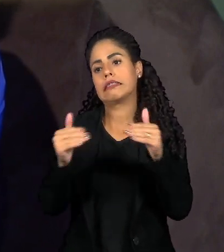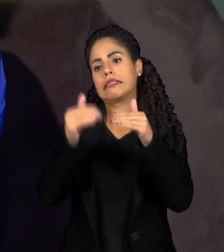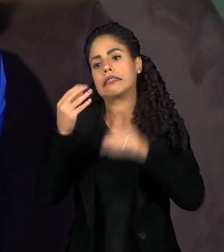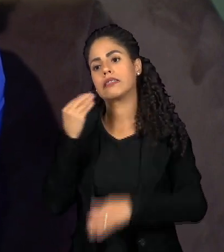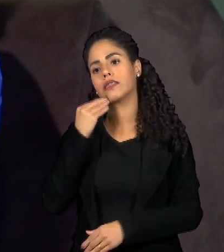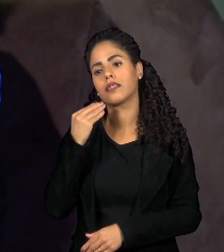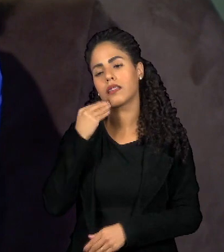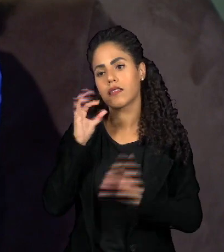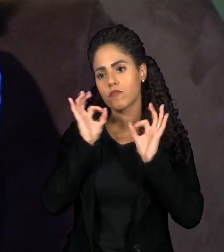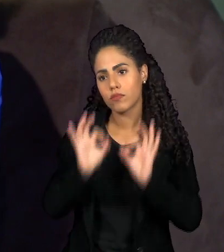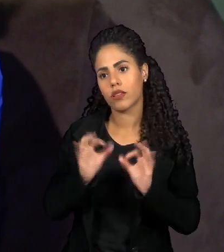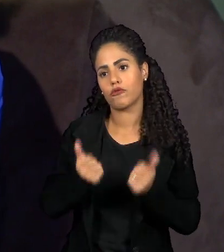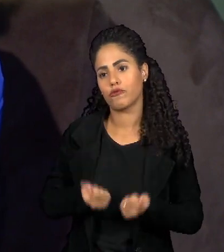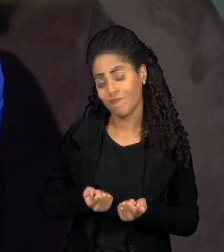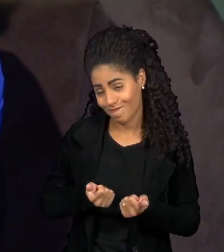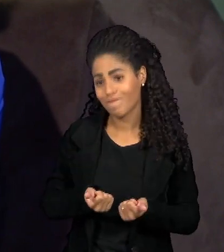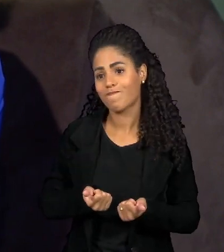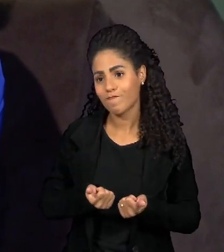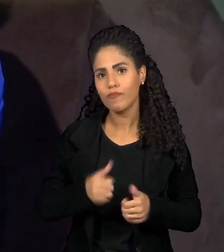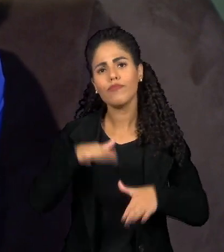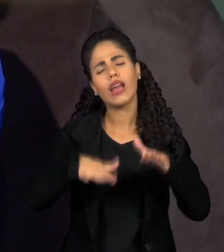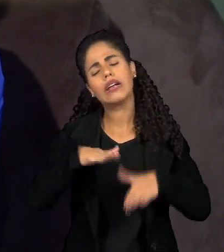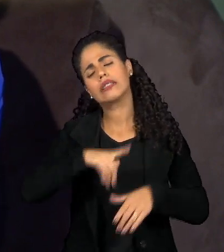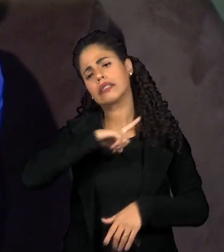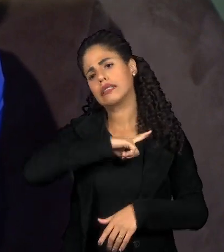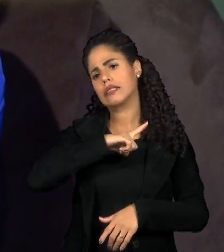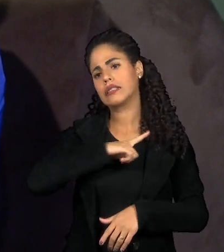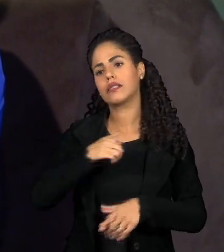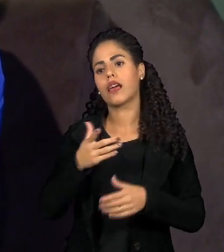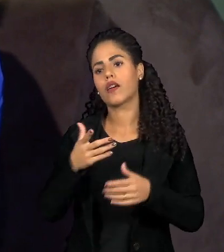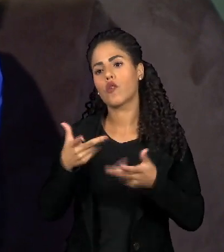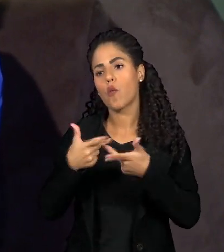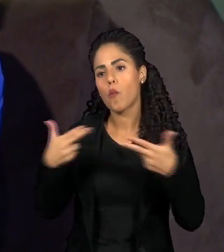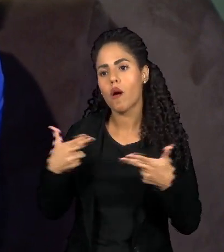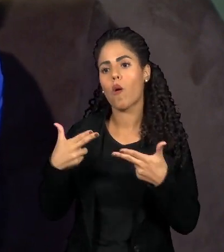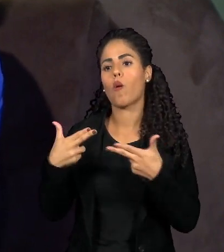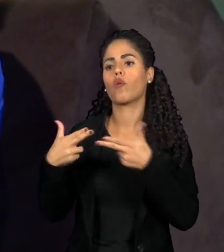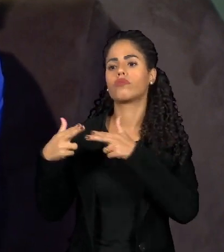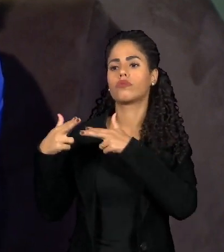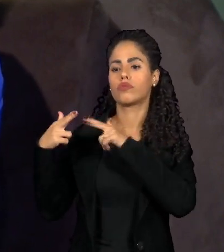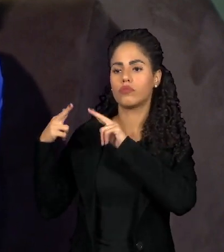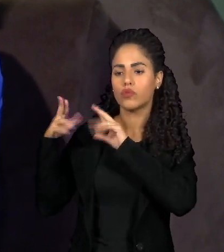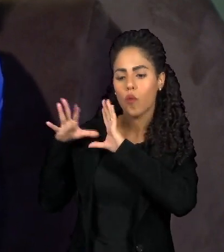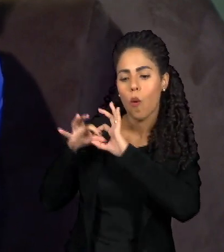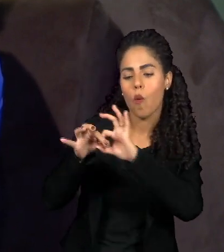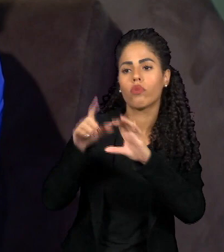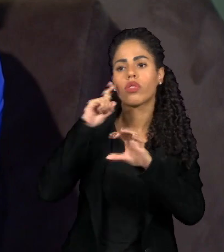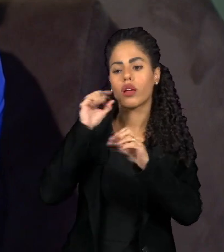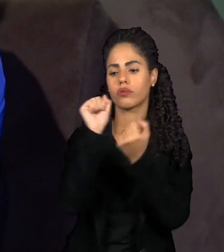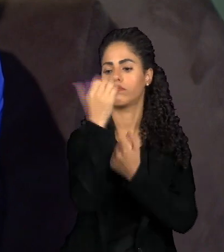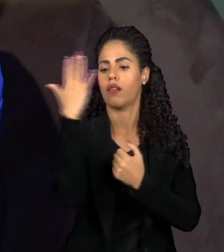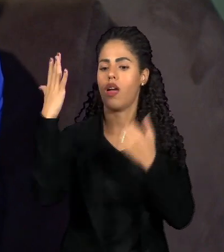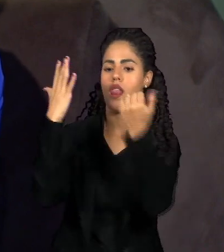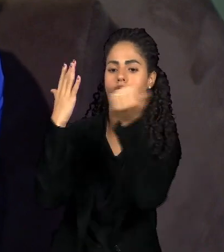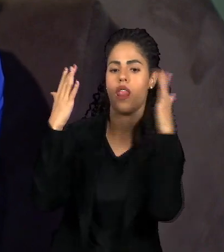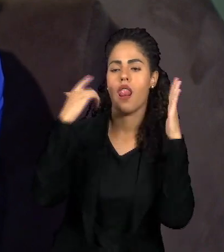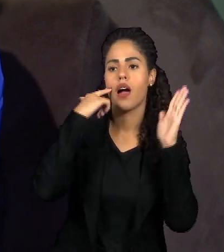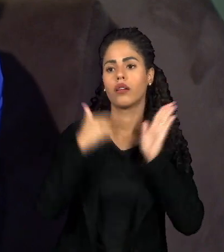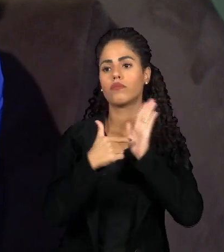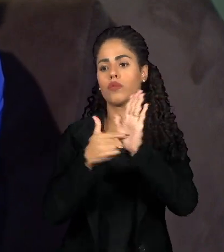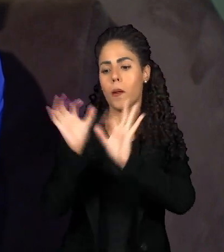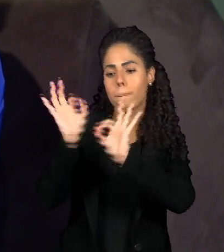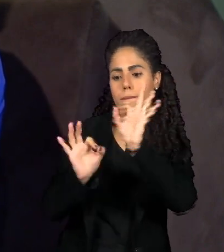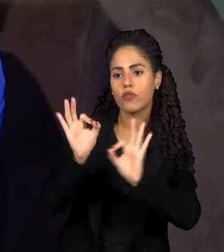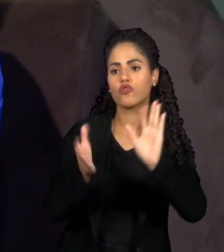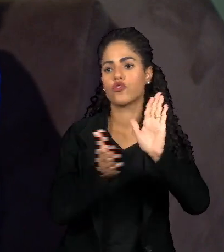né, ainda que a gente tenha aí um contexto relacionado a projetos habitacionais, né, programas e